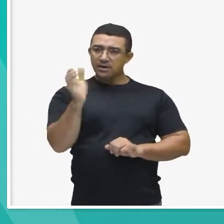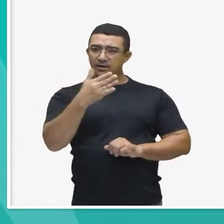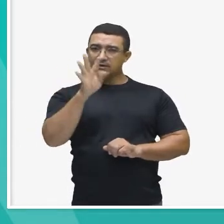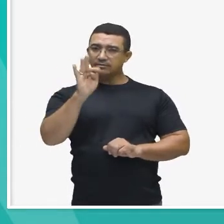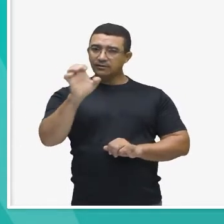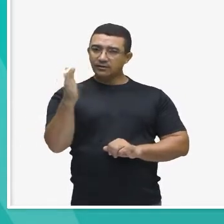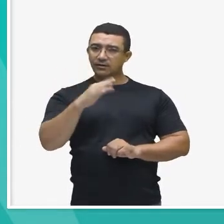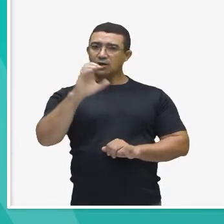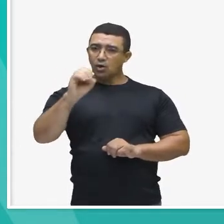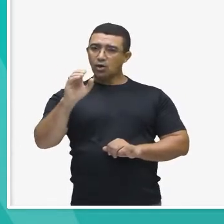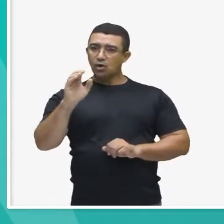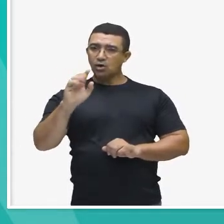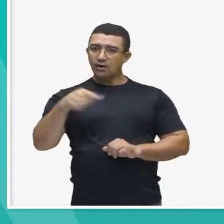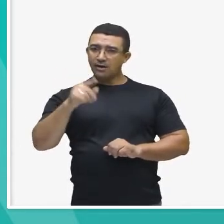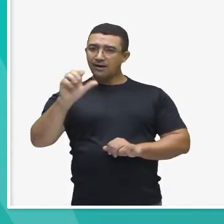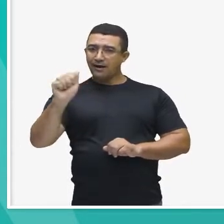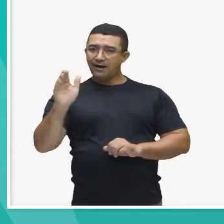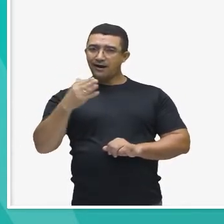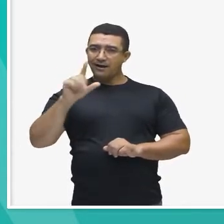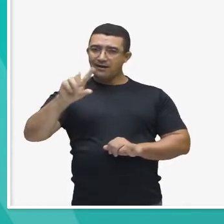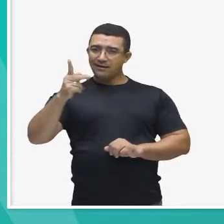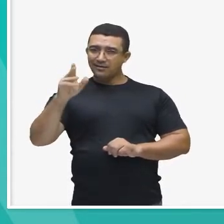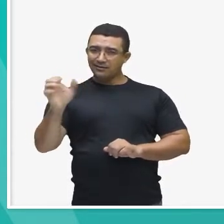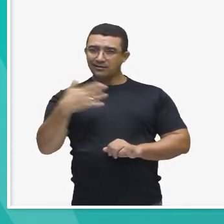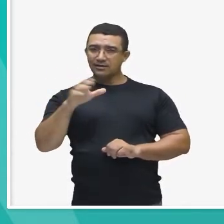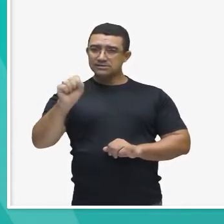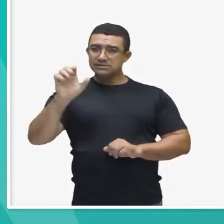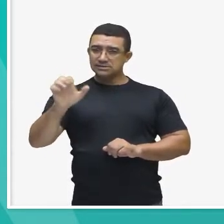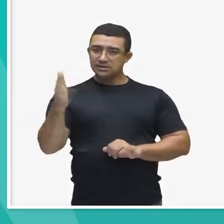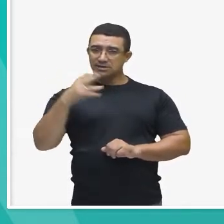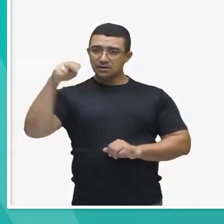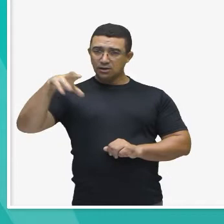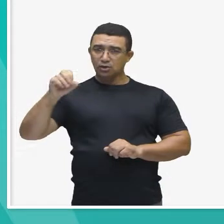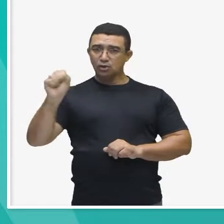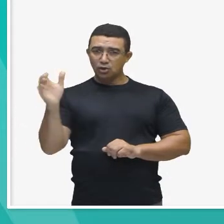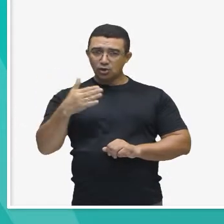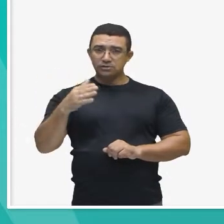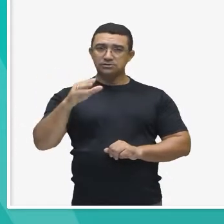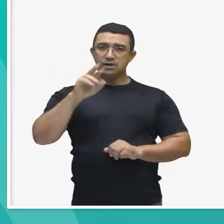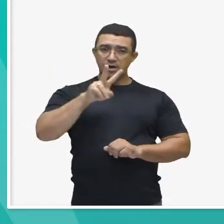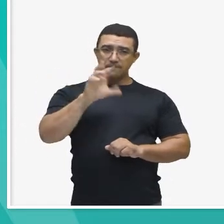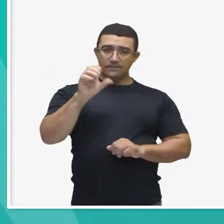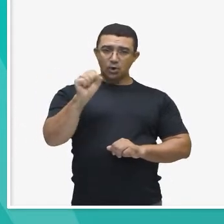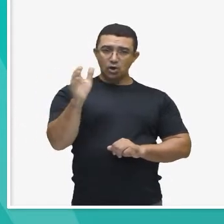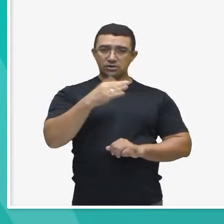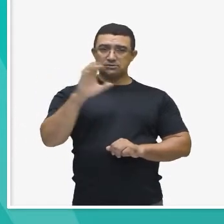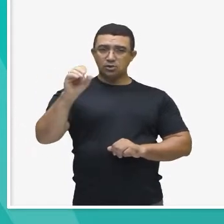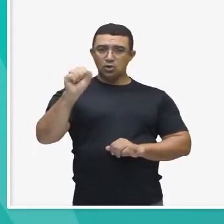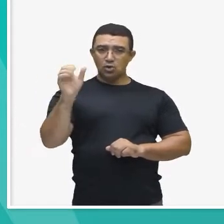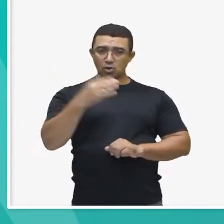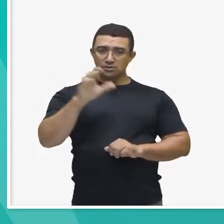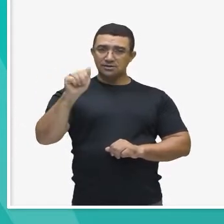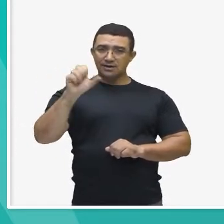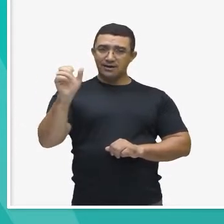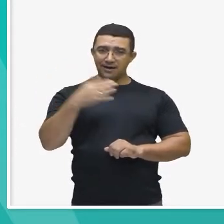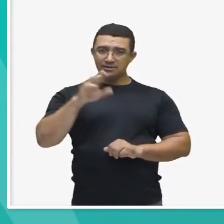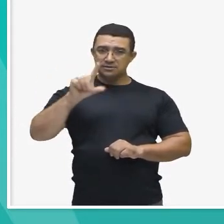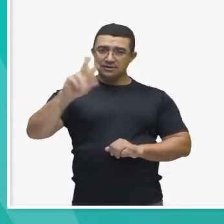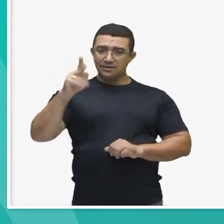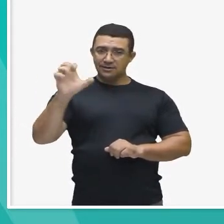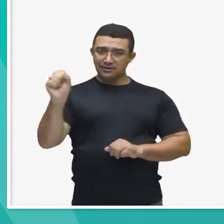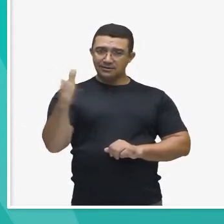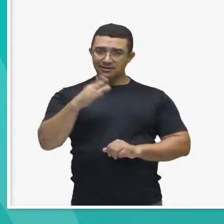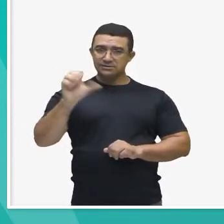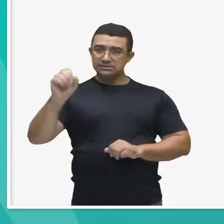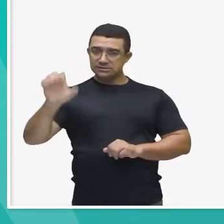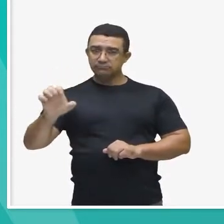leis e si. Eles exercem diversas funções sintáticas. Vocês já sabem disso, vocês já viram com o